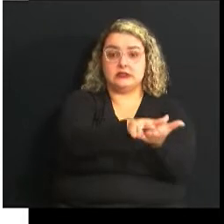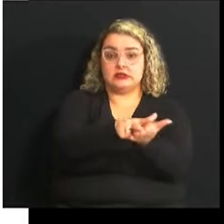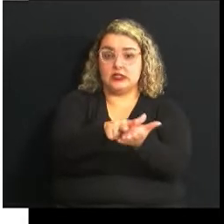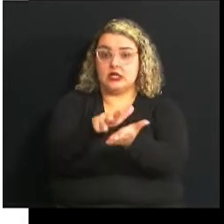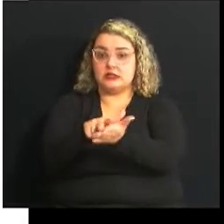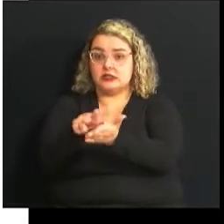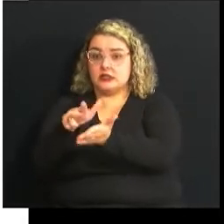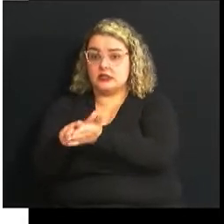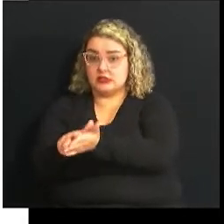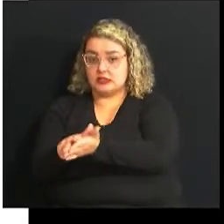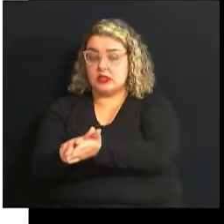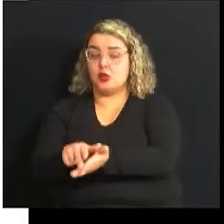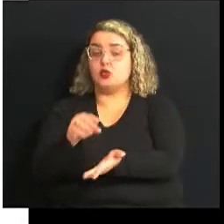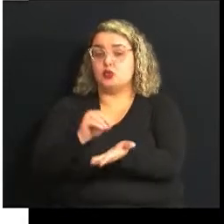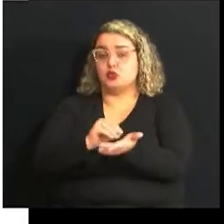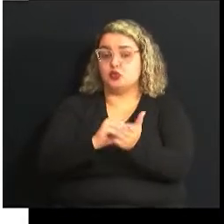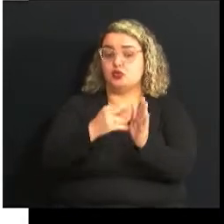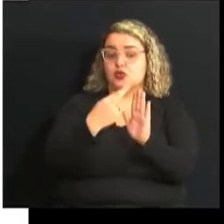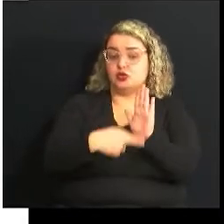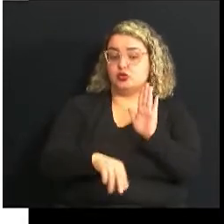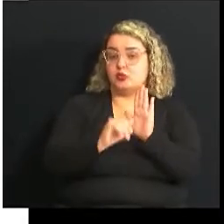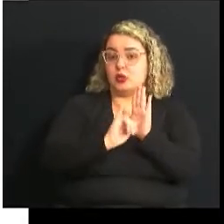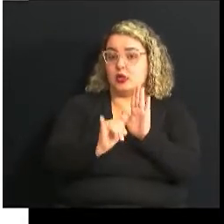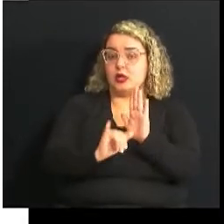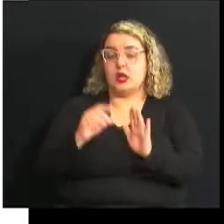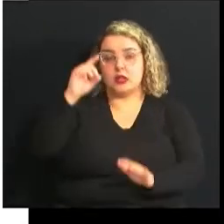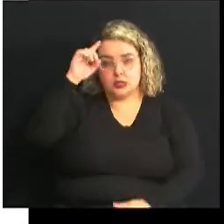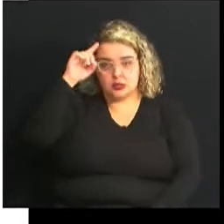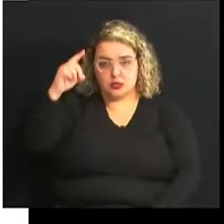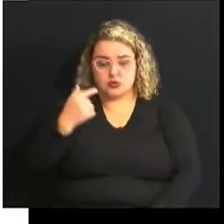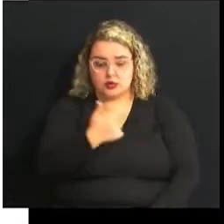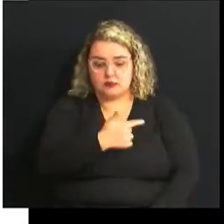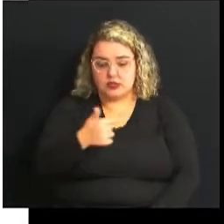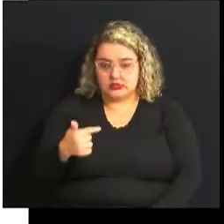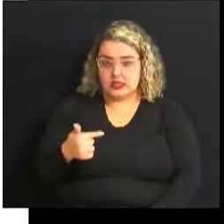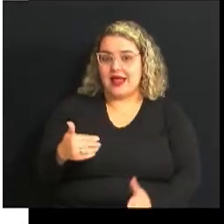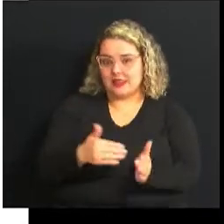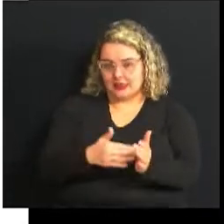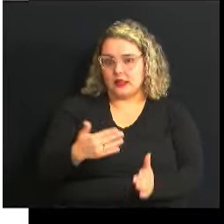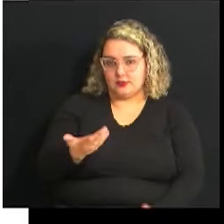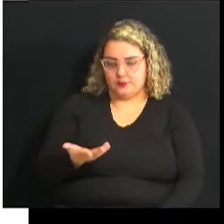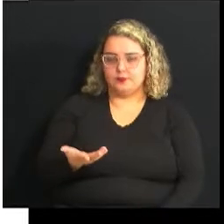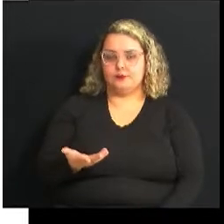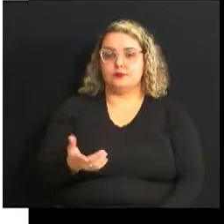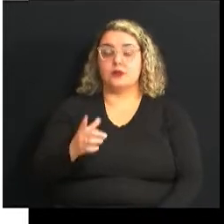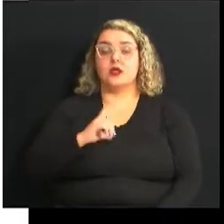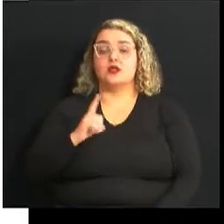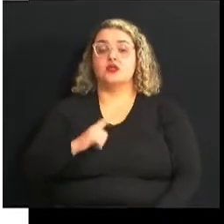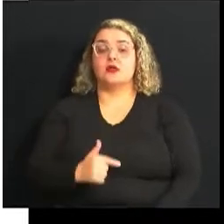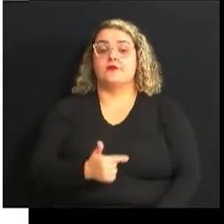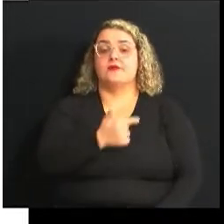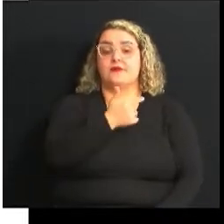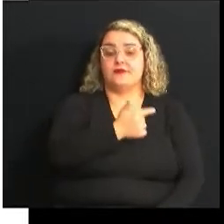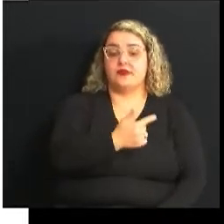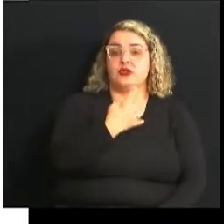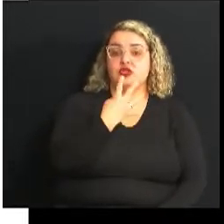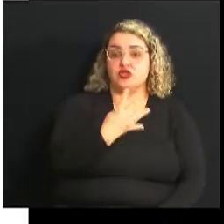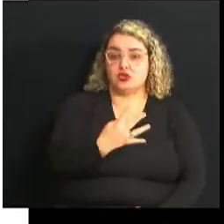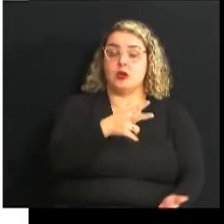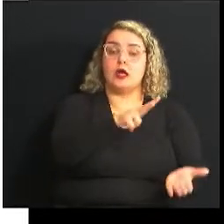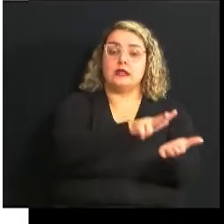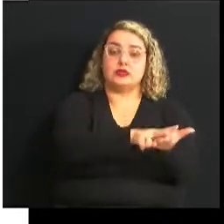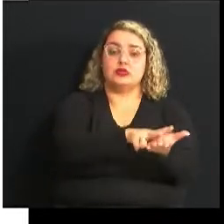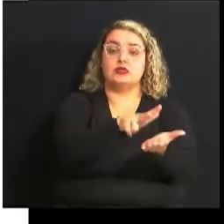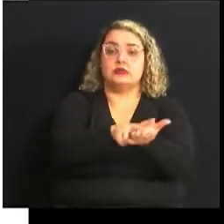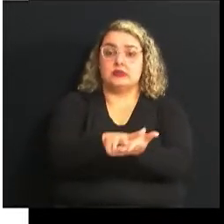relatório, olha, até o dia 27, a gente teve aí então, olha, 24